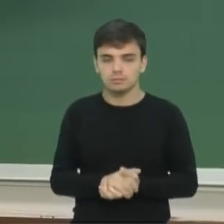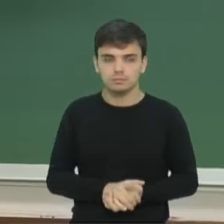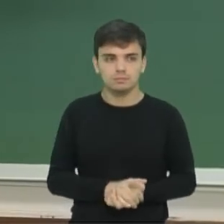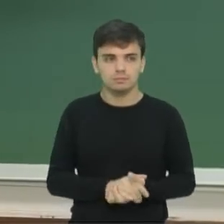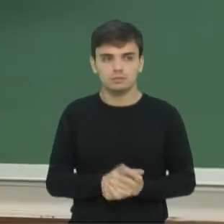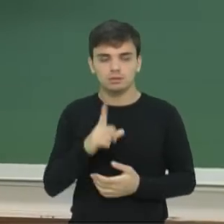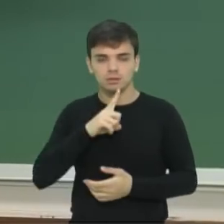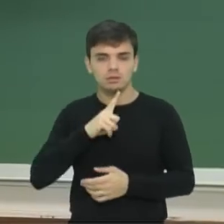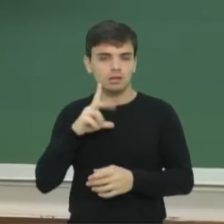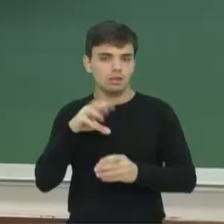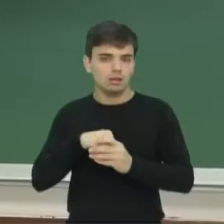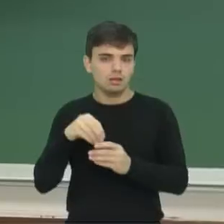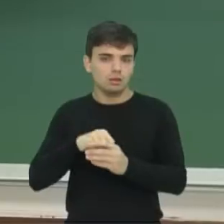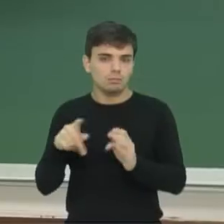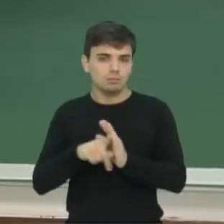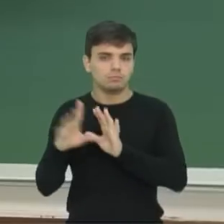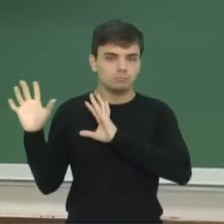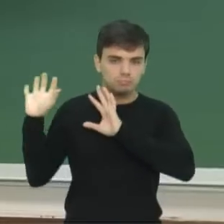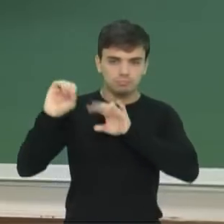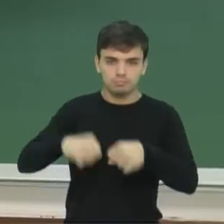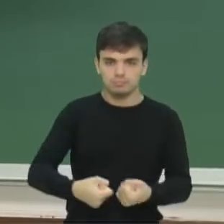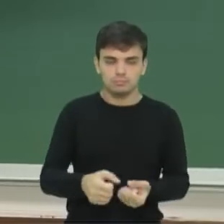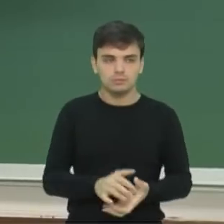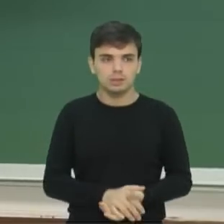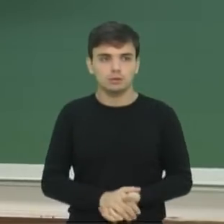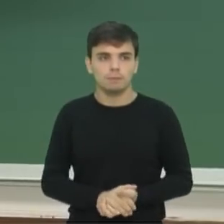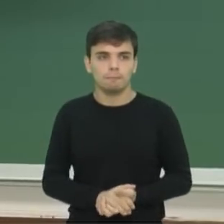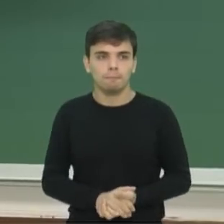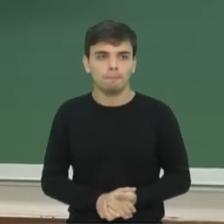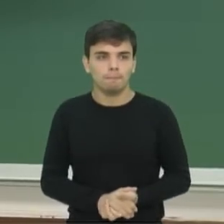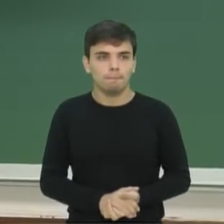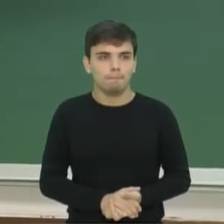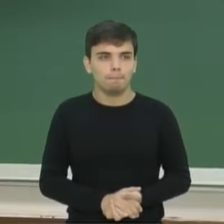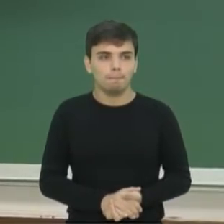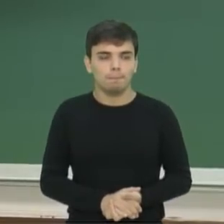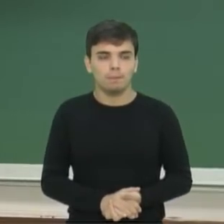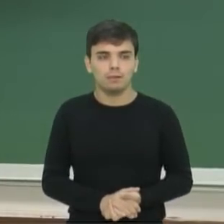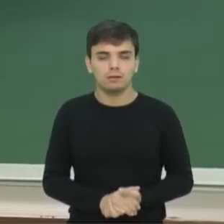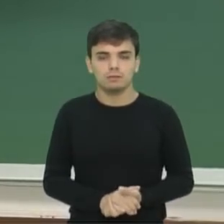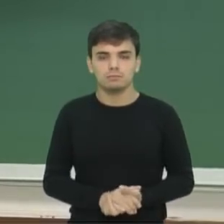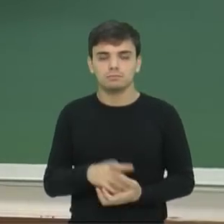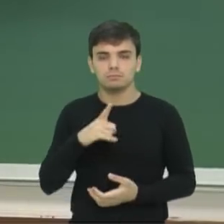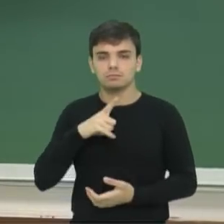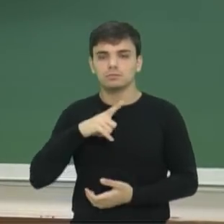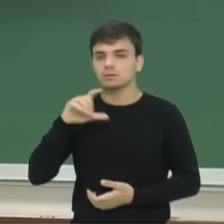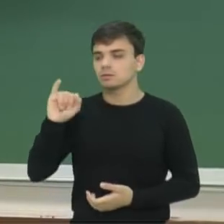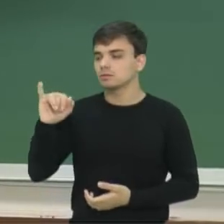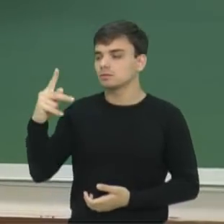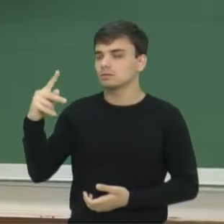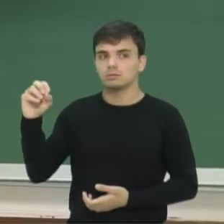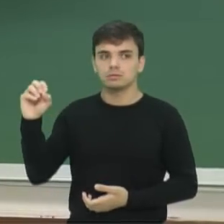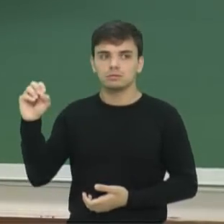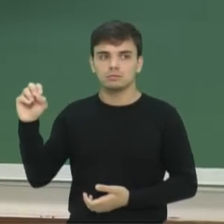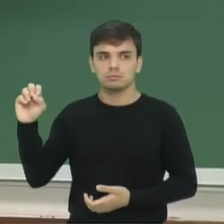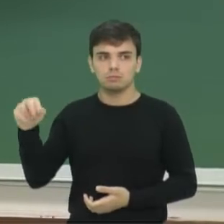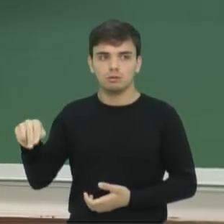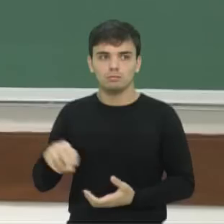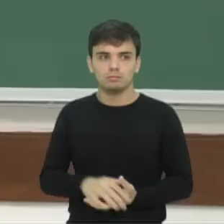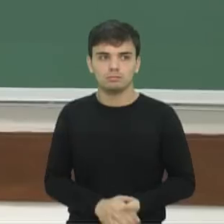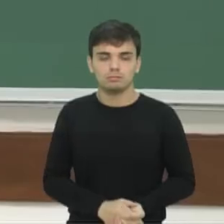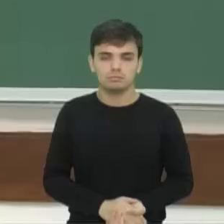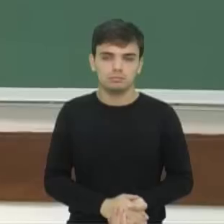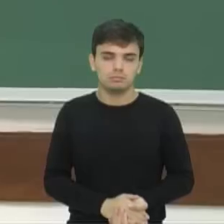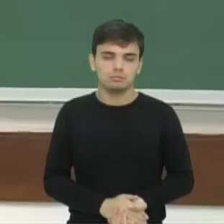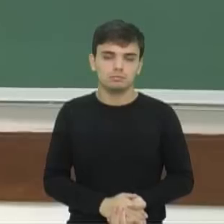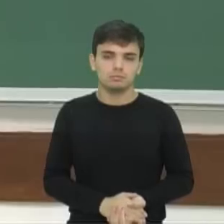distintas que existem dentro do judô. Então aqui como nós falamos aqui, então tentar um ippon. Então o que consiste um ippon? Né? Então o